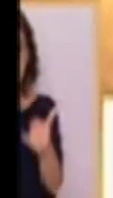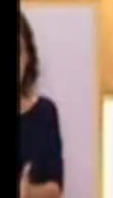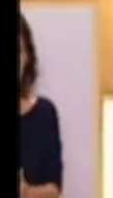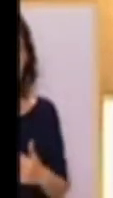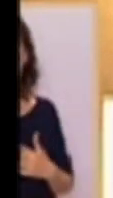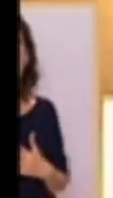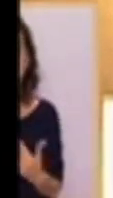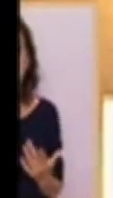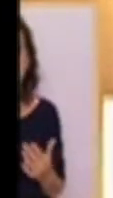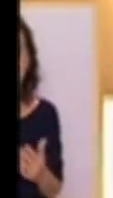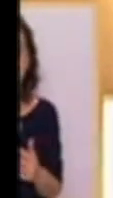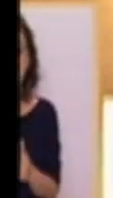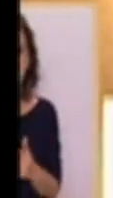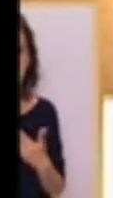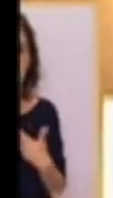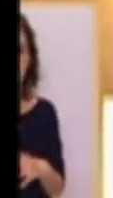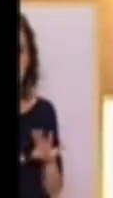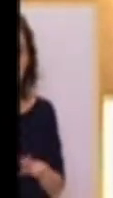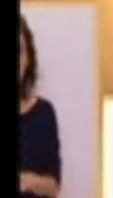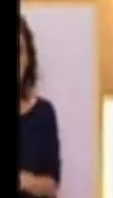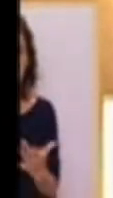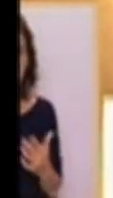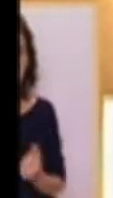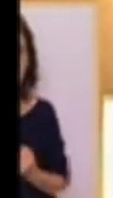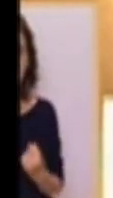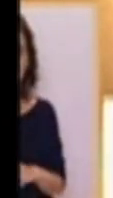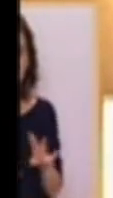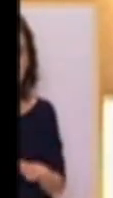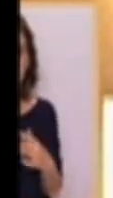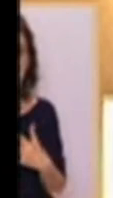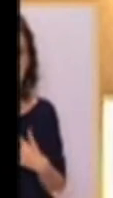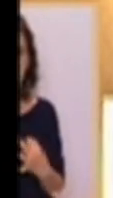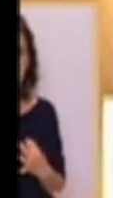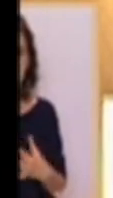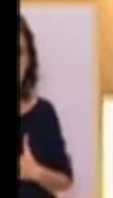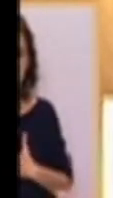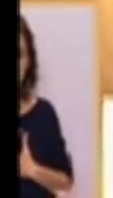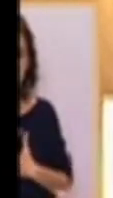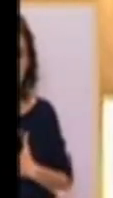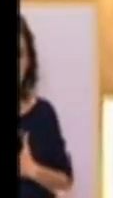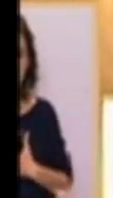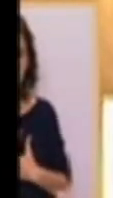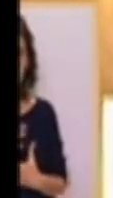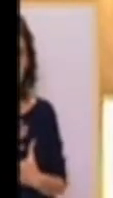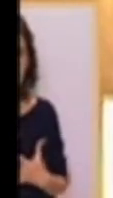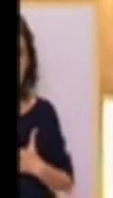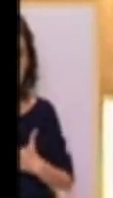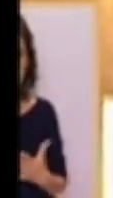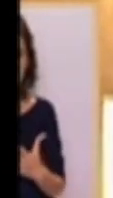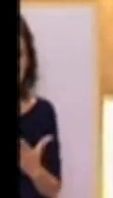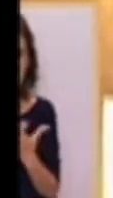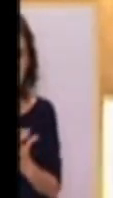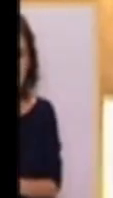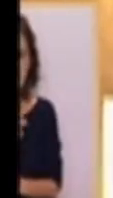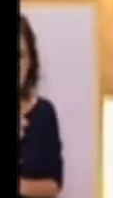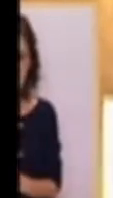mas eu achei, quando o Filipe me convidou para fazer a Amália, que não conseguia fazer, porque estava tão sem energia já, dei tanto durante